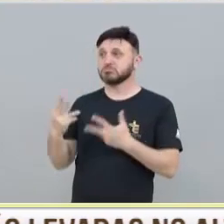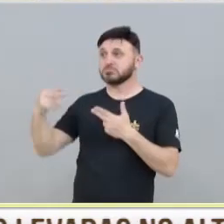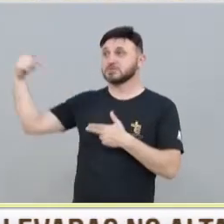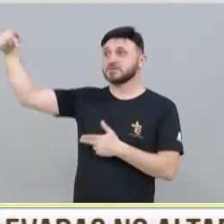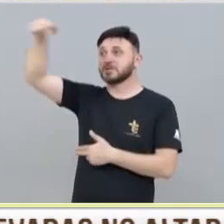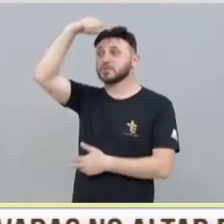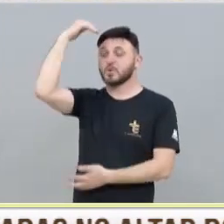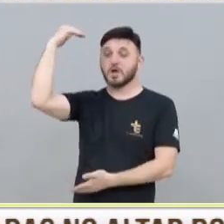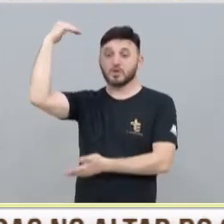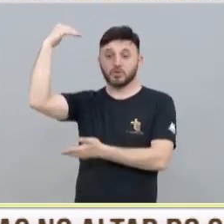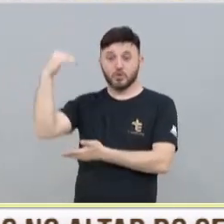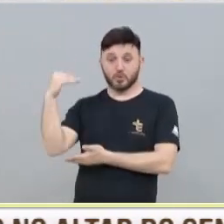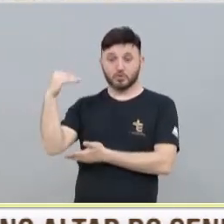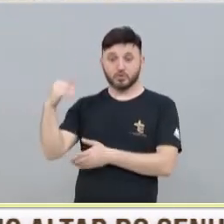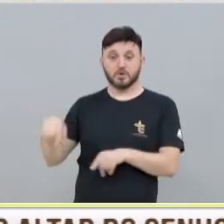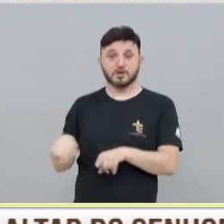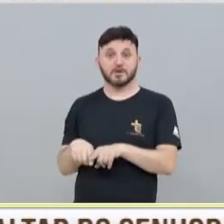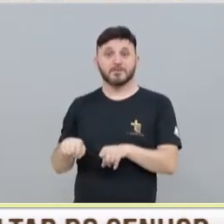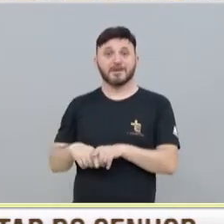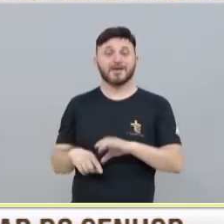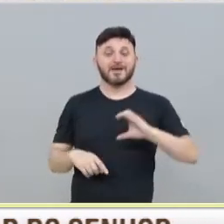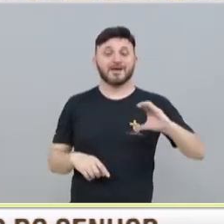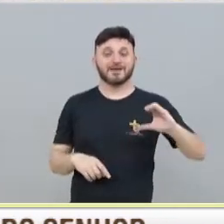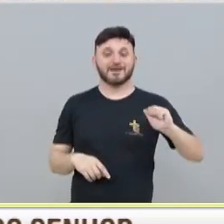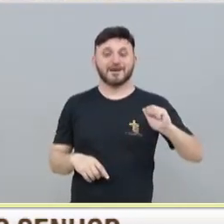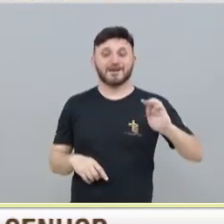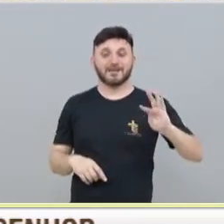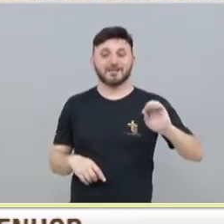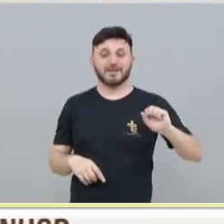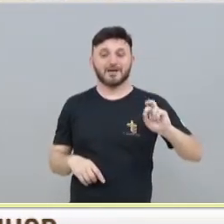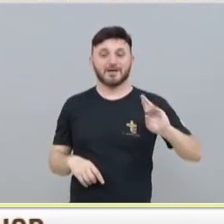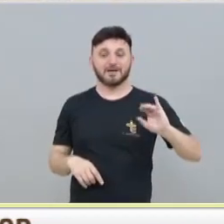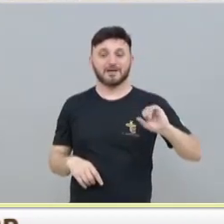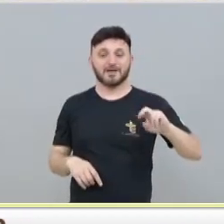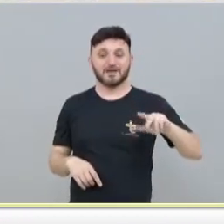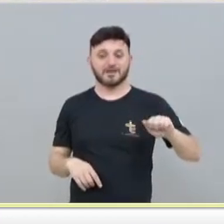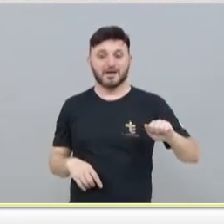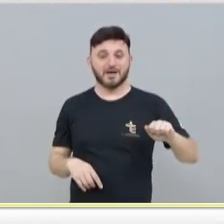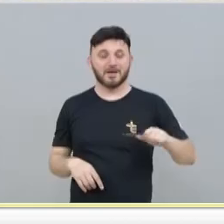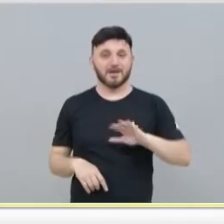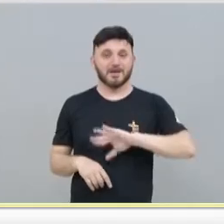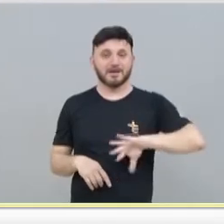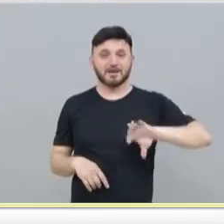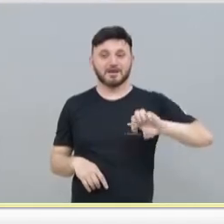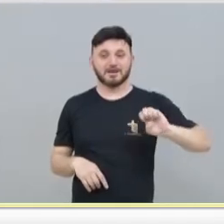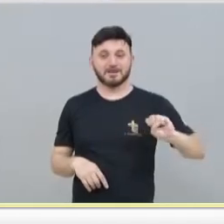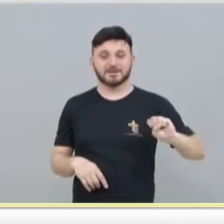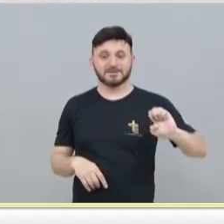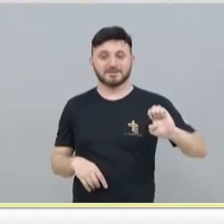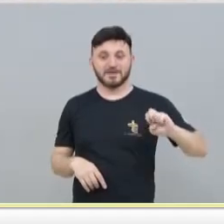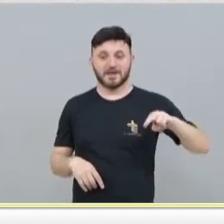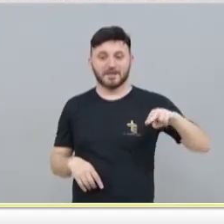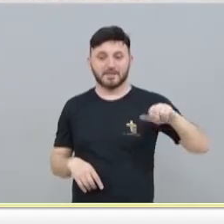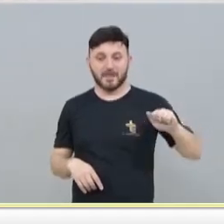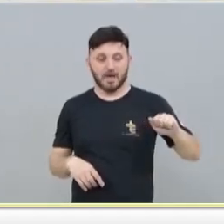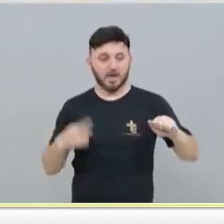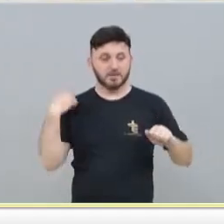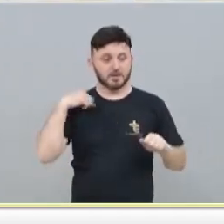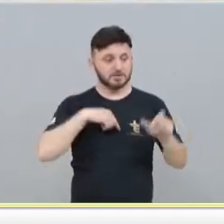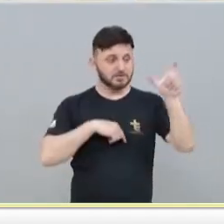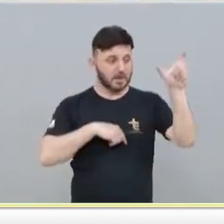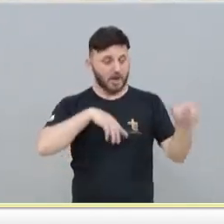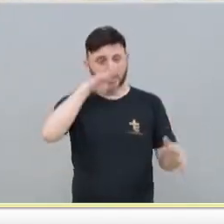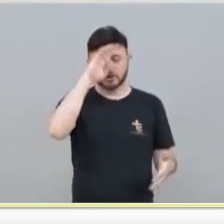antônio uma catarina lá da cidade de sena nós acreditamos